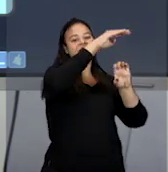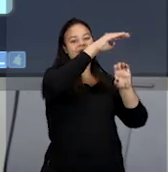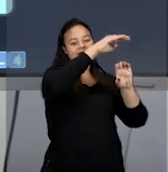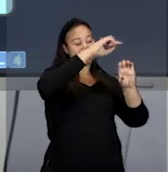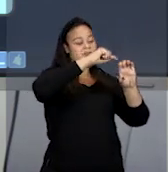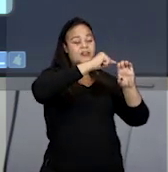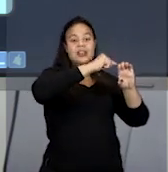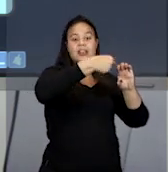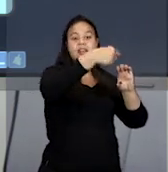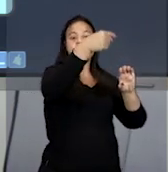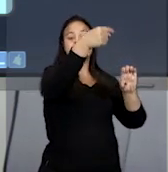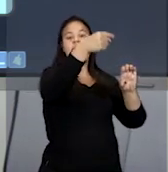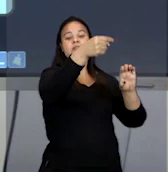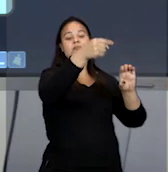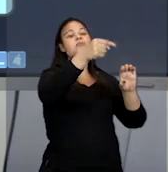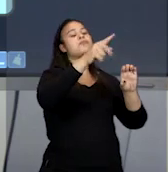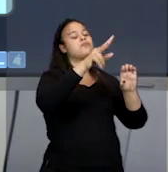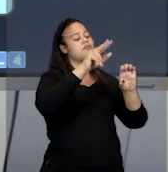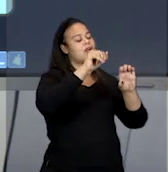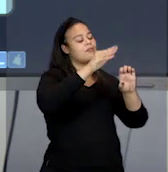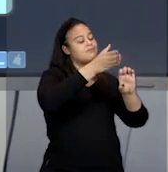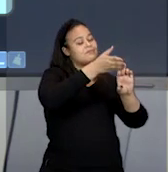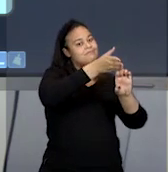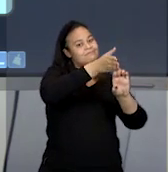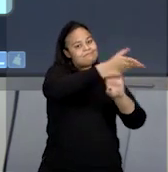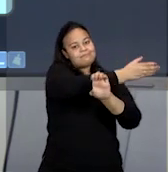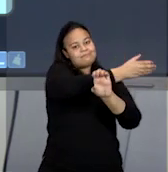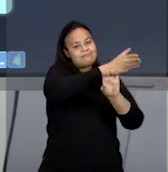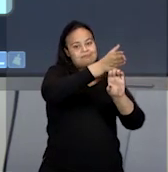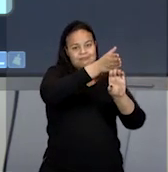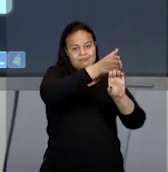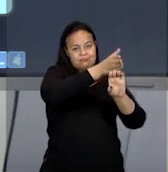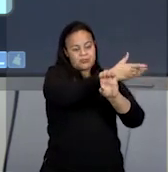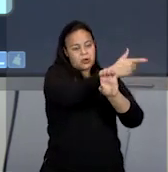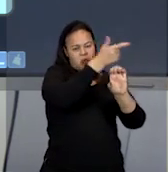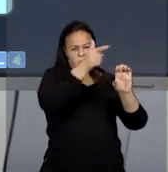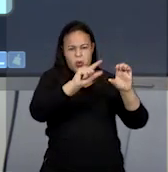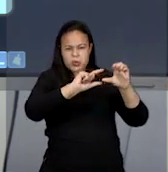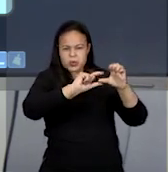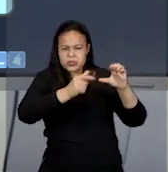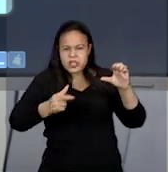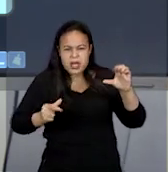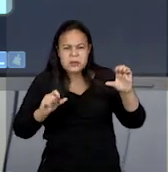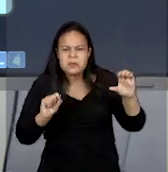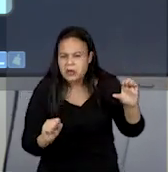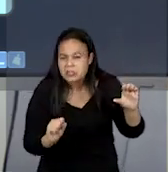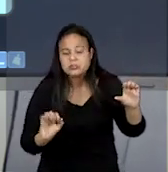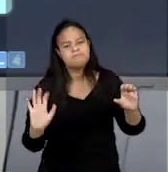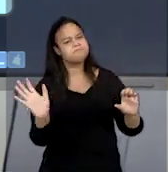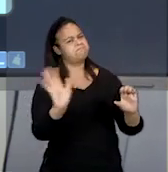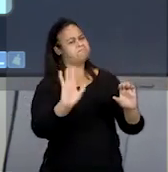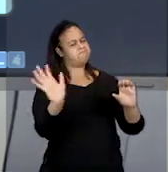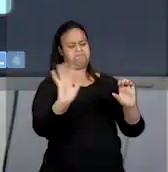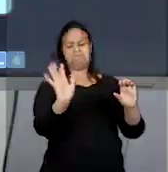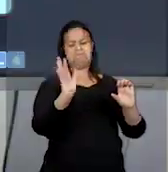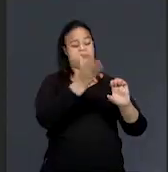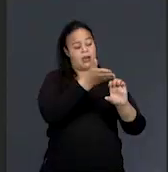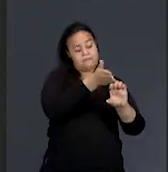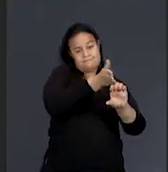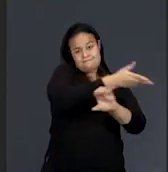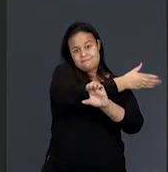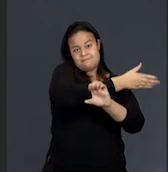ele vai inibir a ação do outro gene. Como assim? Então, olha aqui,